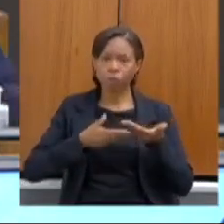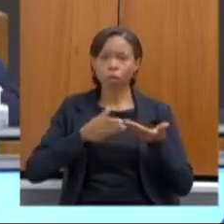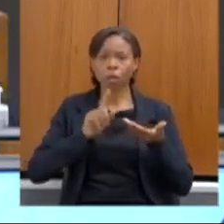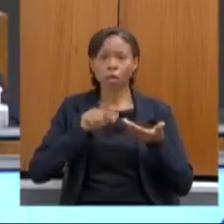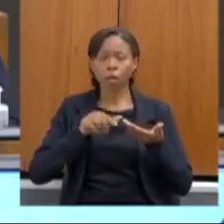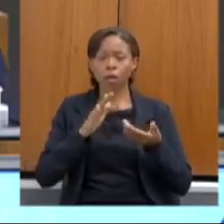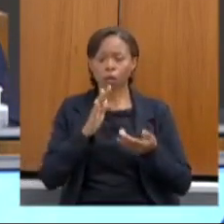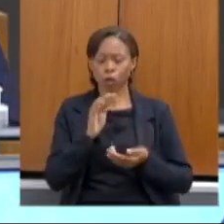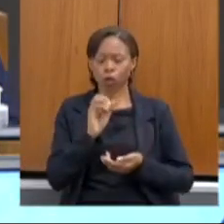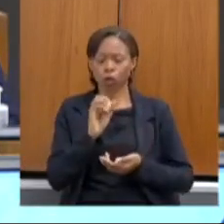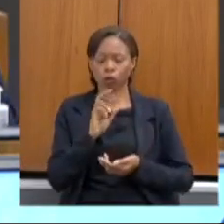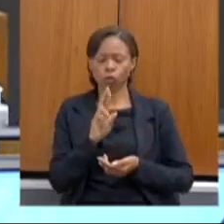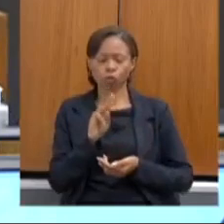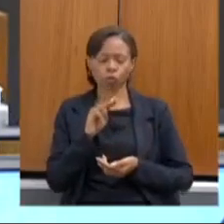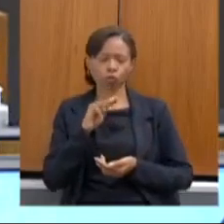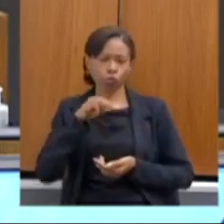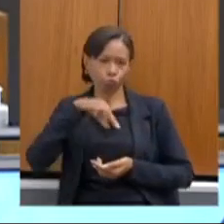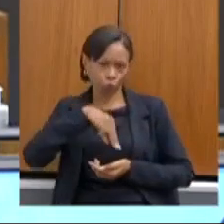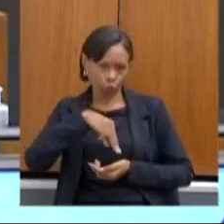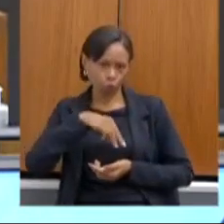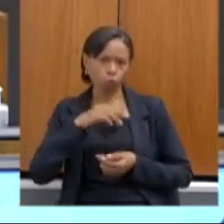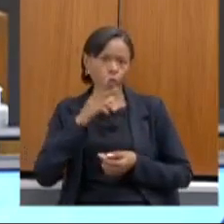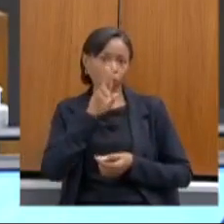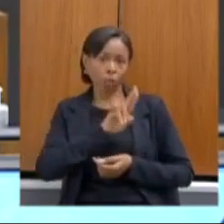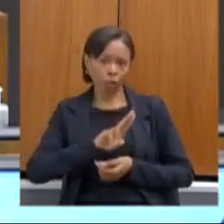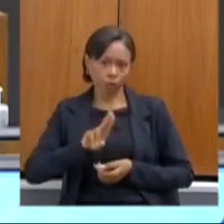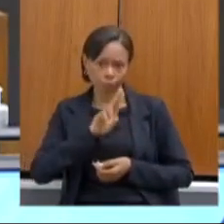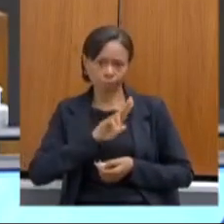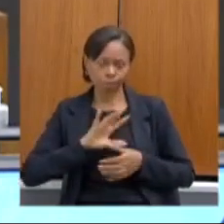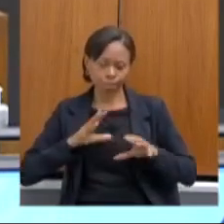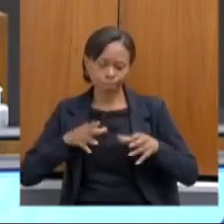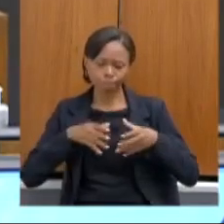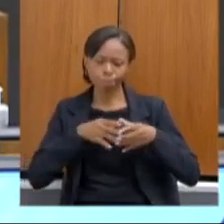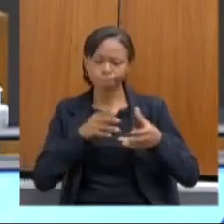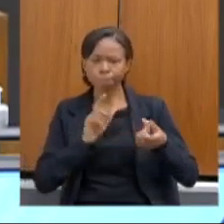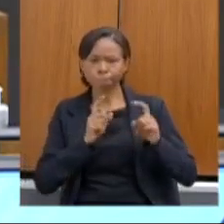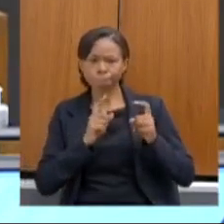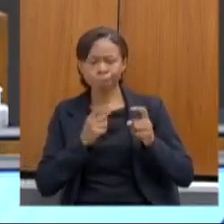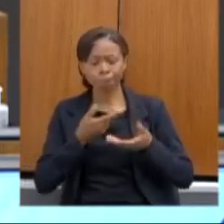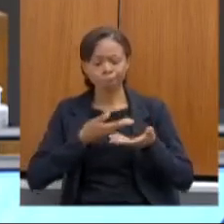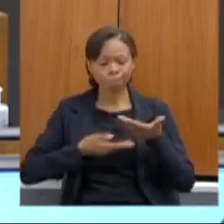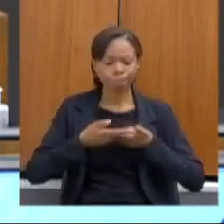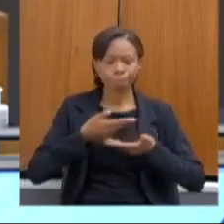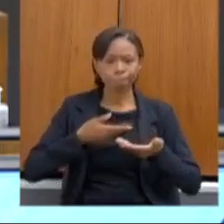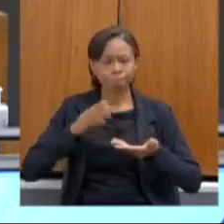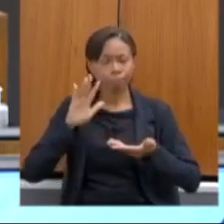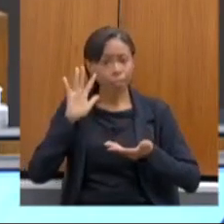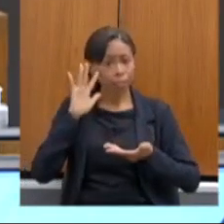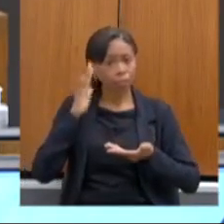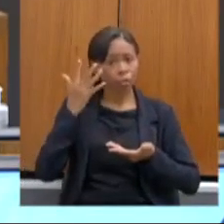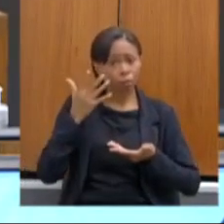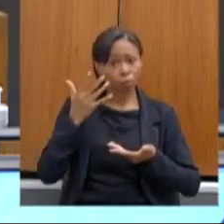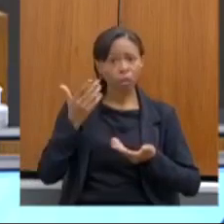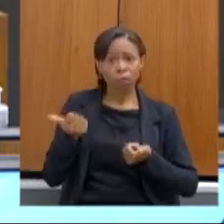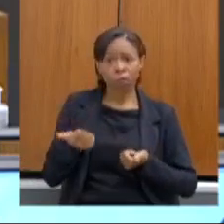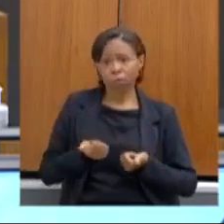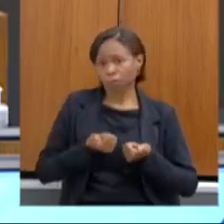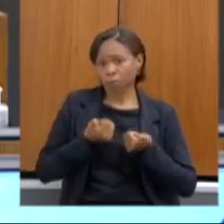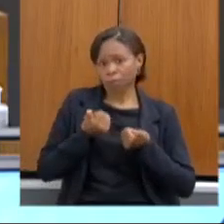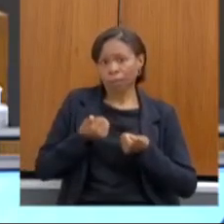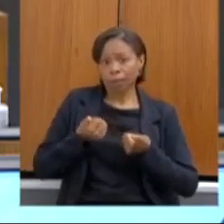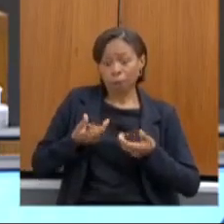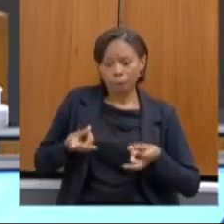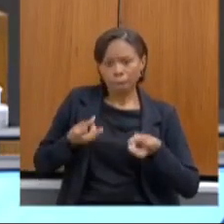né das das Universidades para a gente poder construir a várias mãos soluções e explorar ainda mais